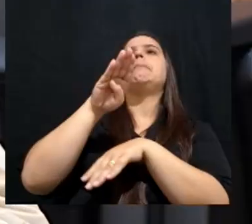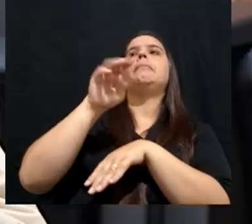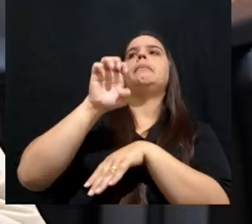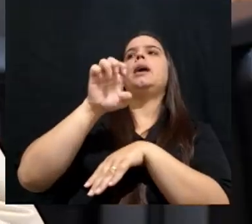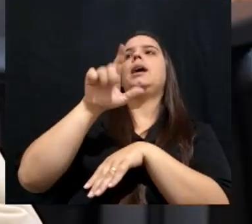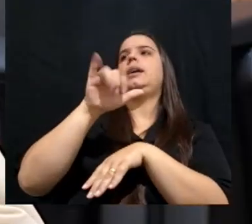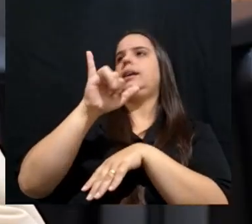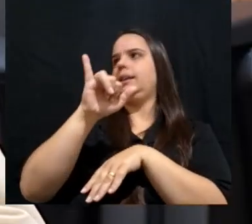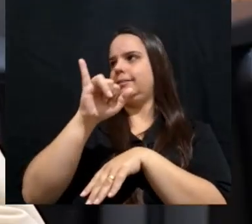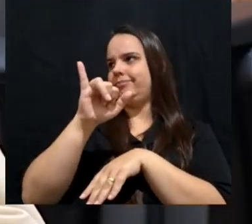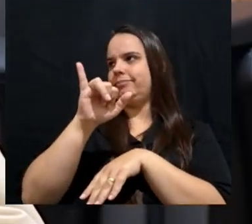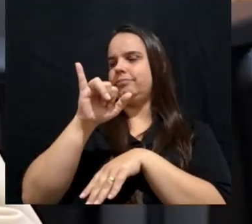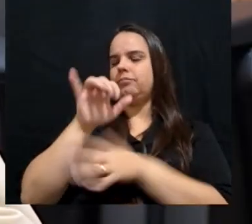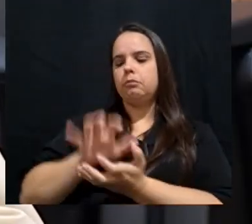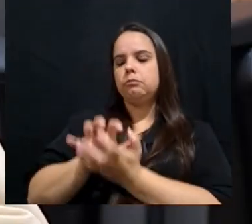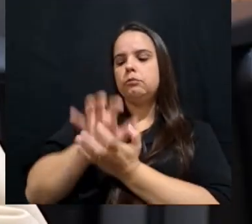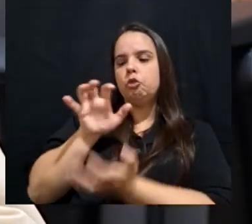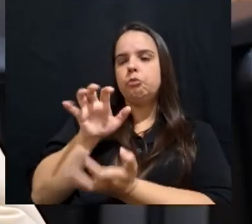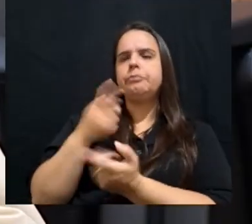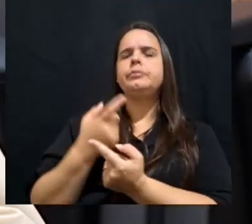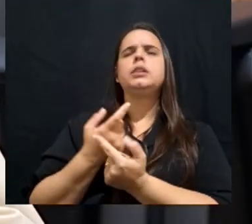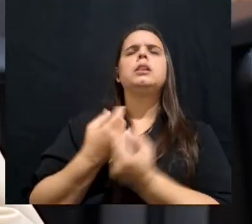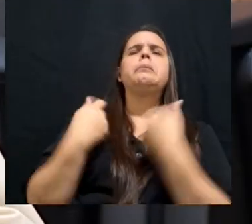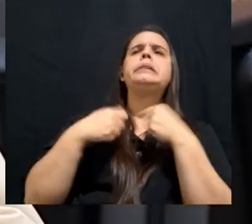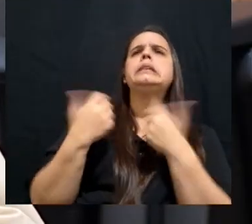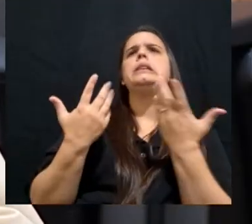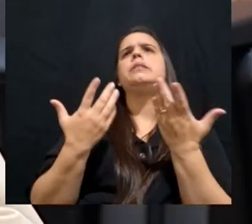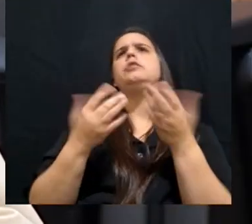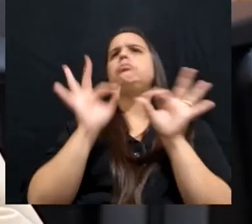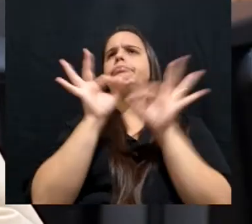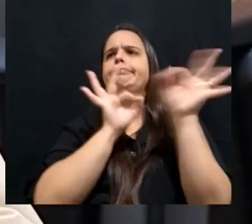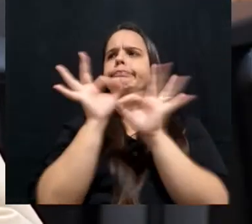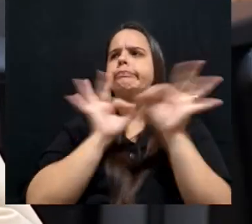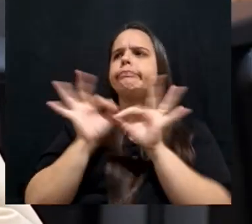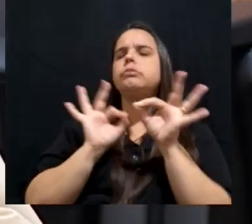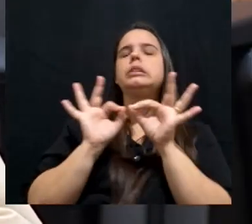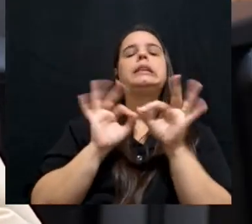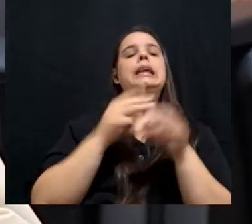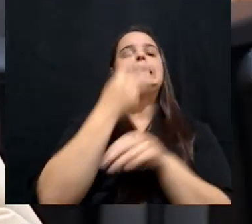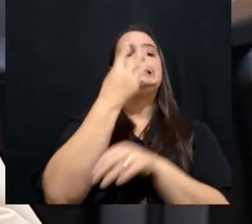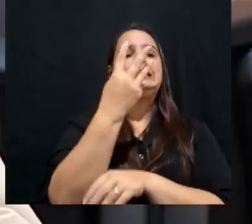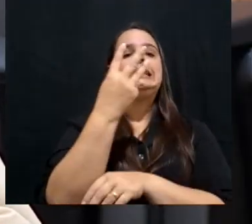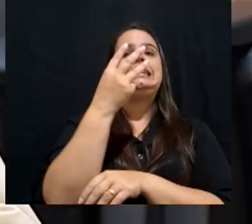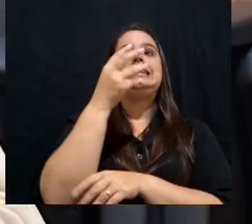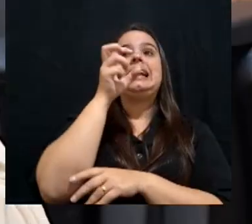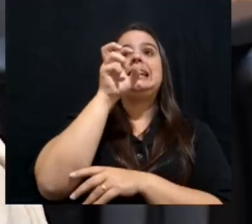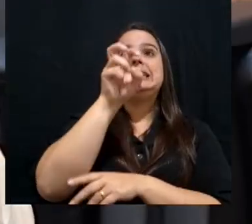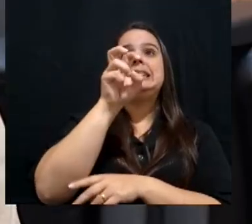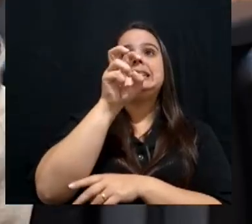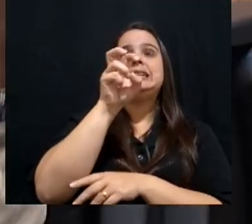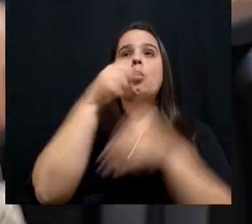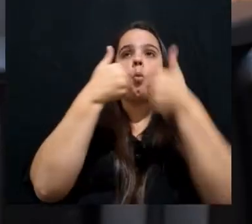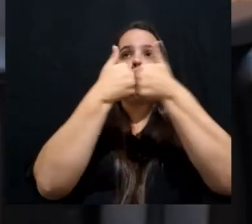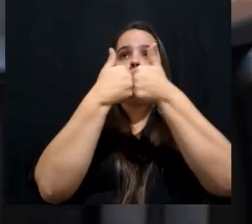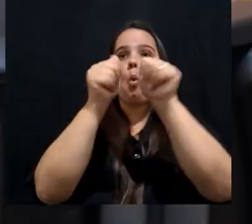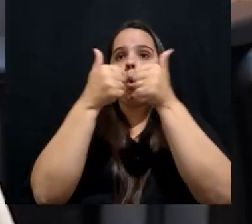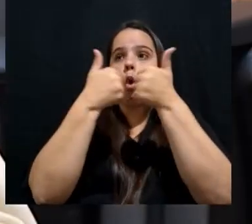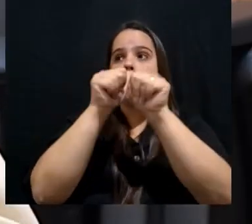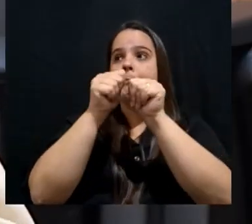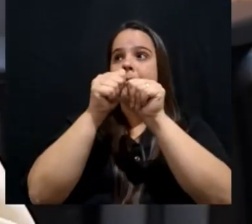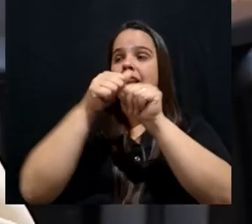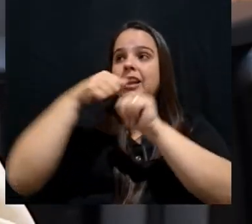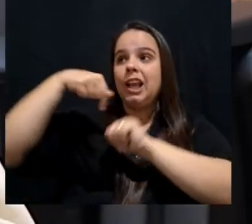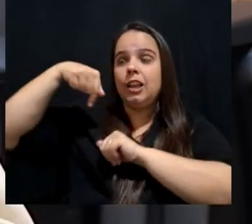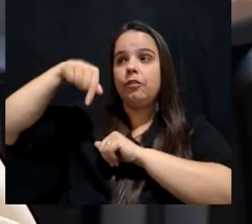de uma emenda impositiva, porque foram 35 ônibus que foram buscar os idosos em todos os cantos